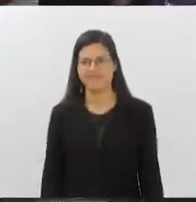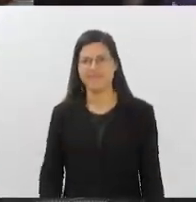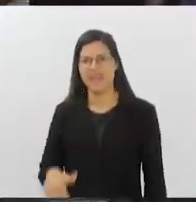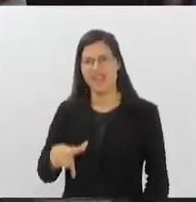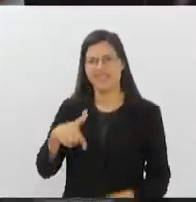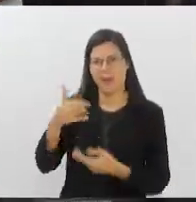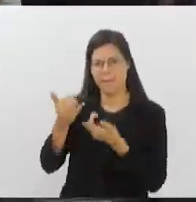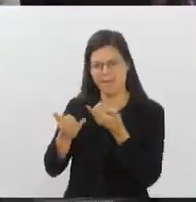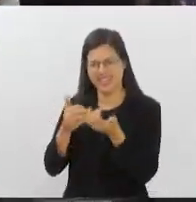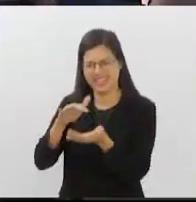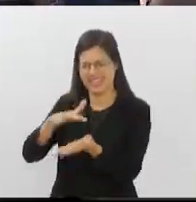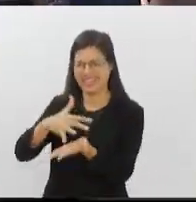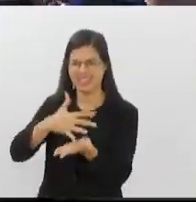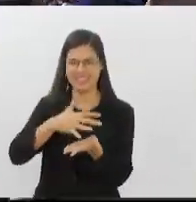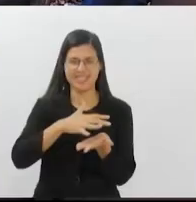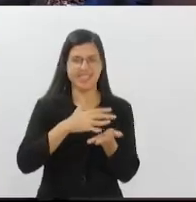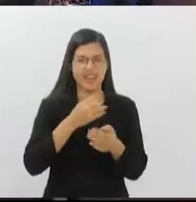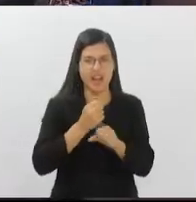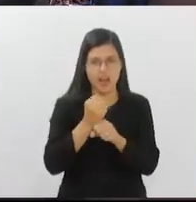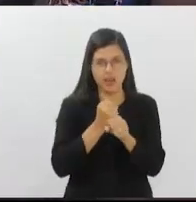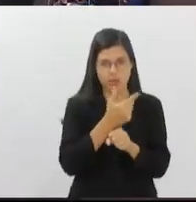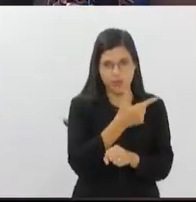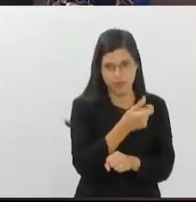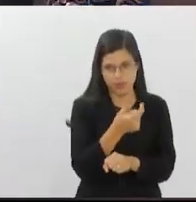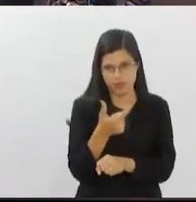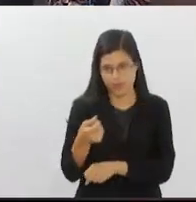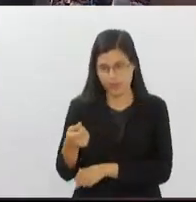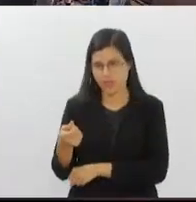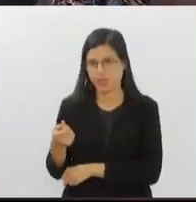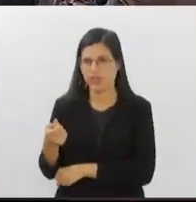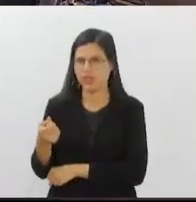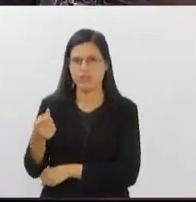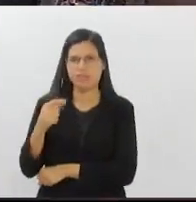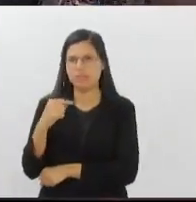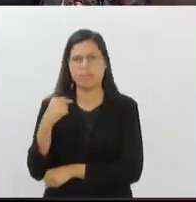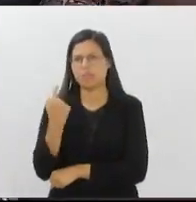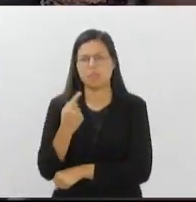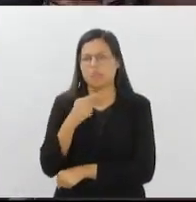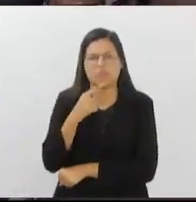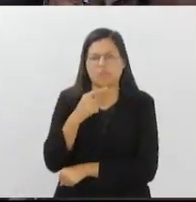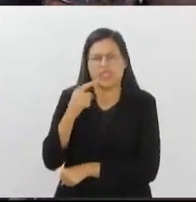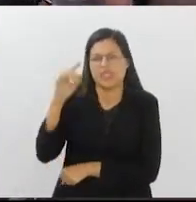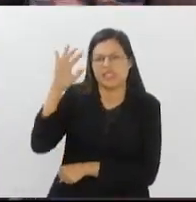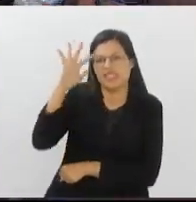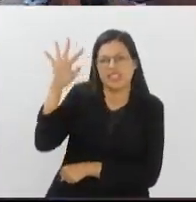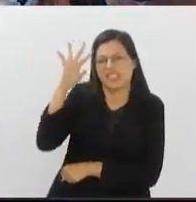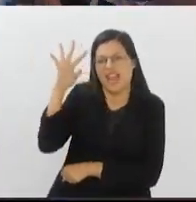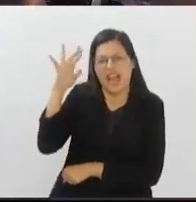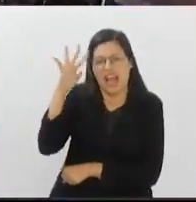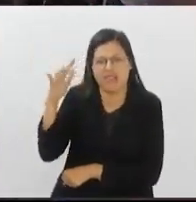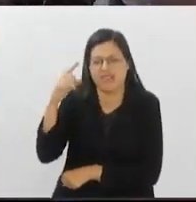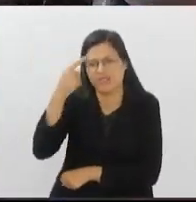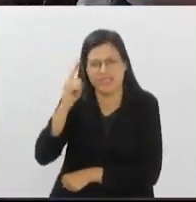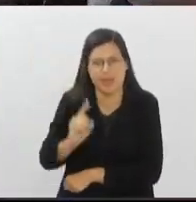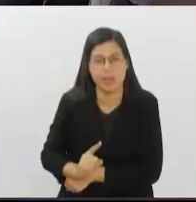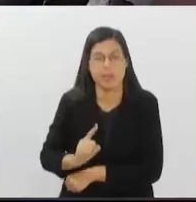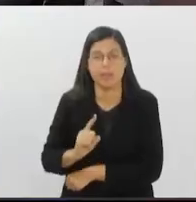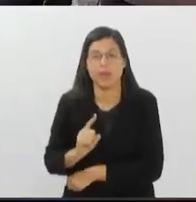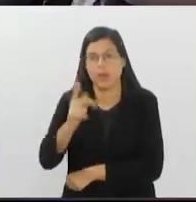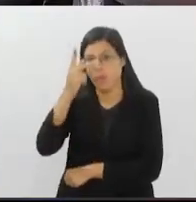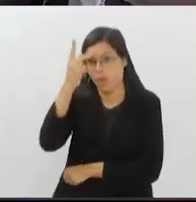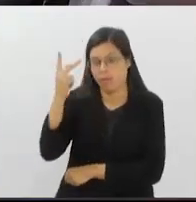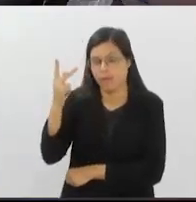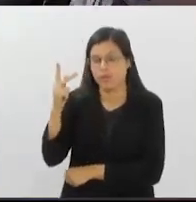Brincadeira, em 2020, quando a gente não imaginava onde é que a gente ia chegar, um vizinho nosso,